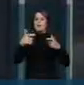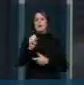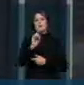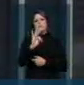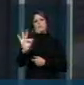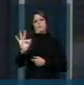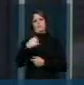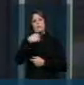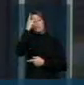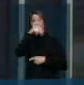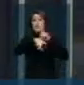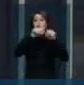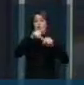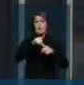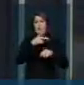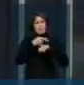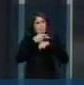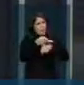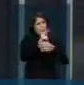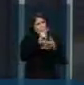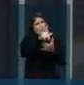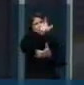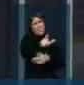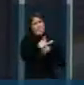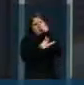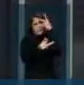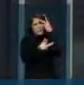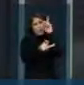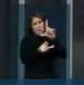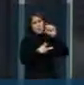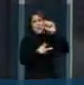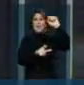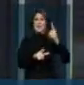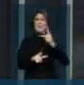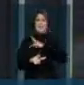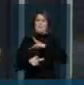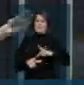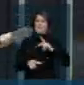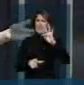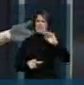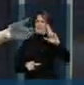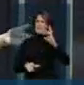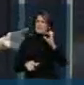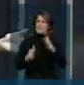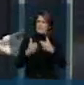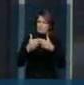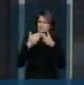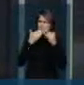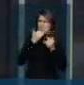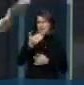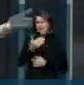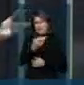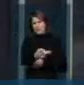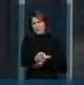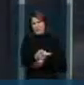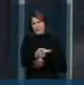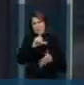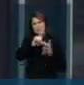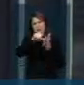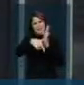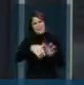Federal, recorreria exatamente ao que foi indicado pelo ex-presidente Fernando Henrique para lhe pedir um favor de atraso